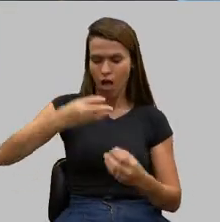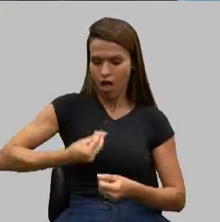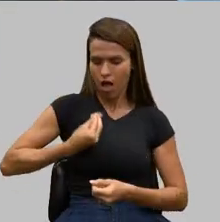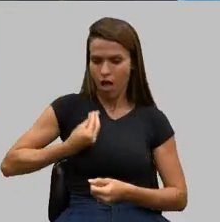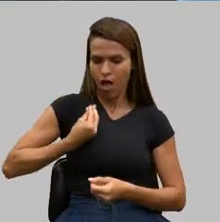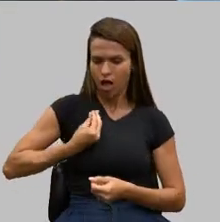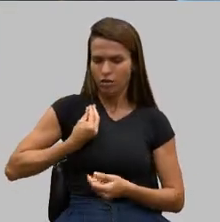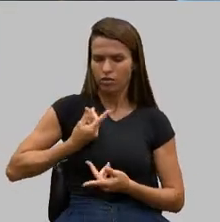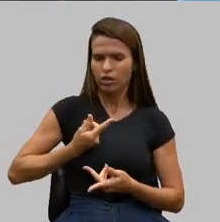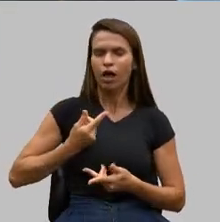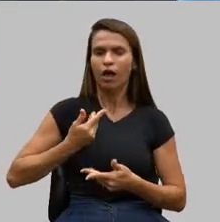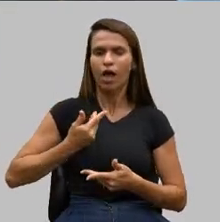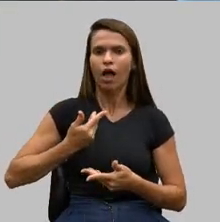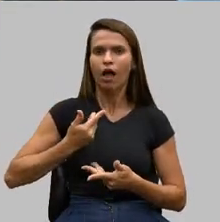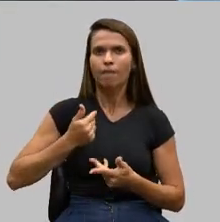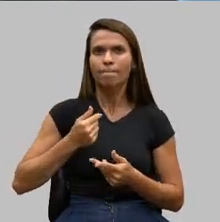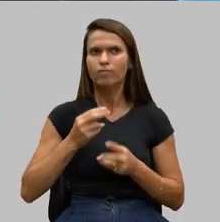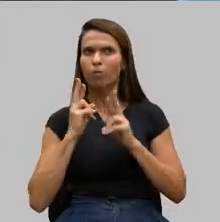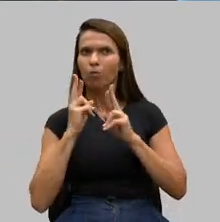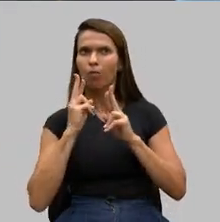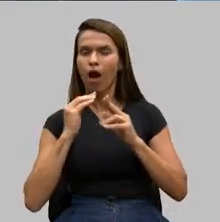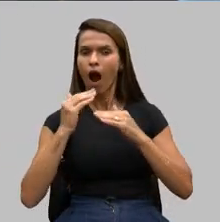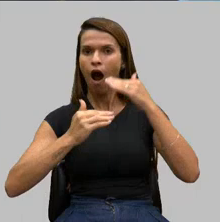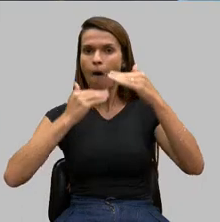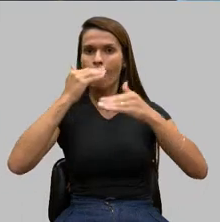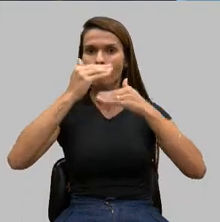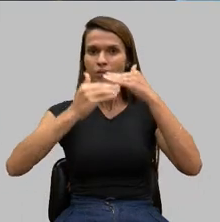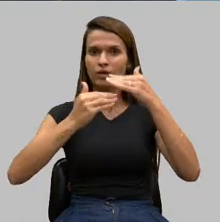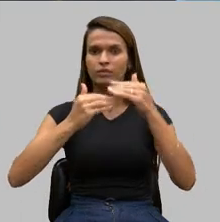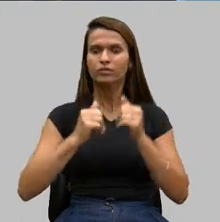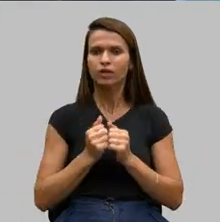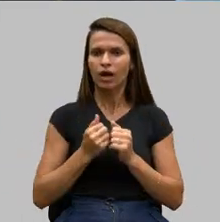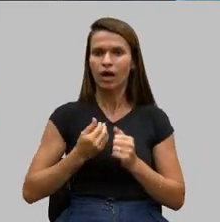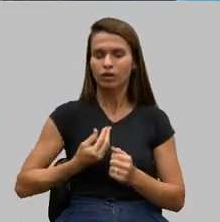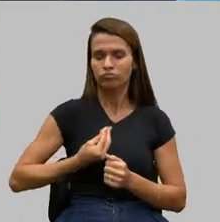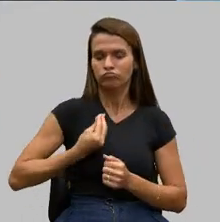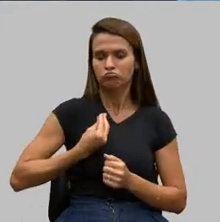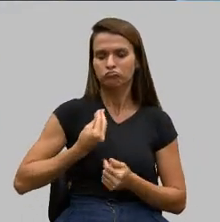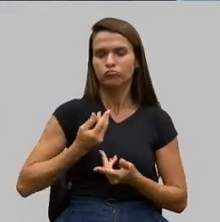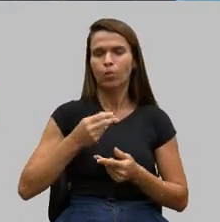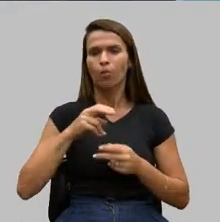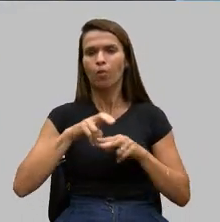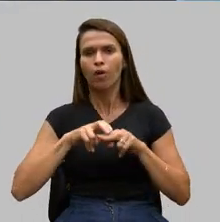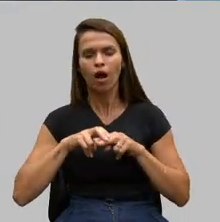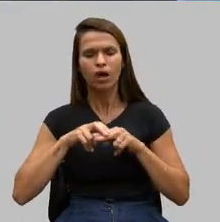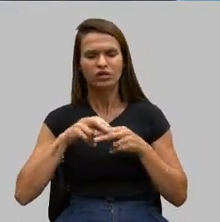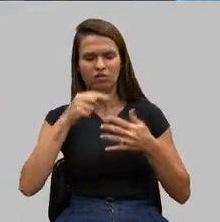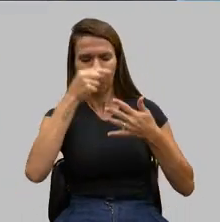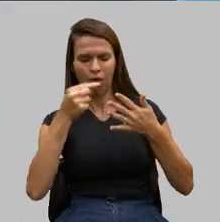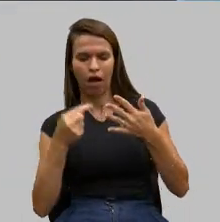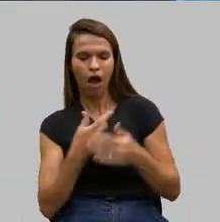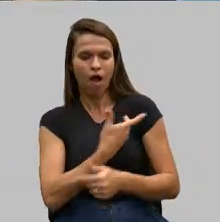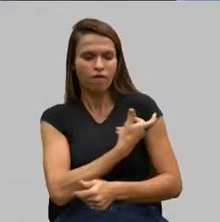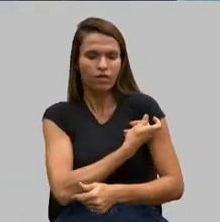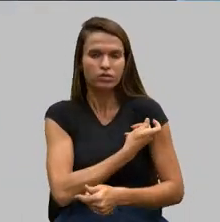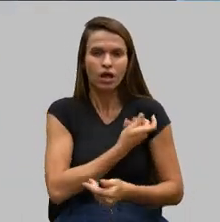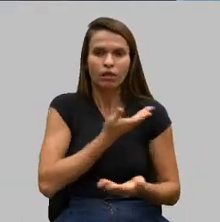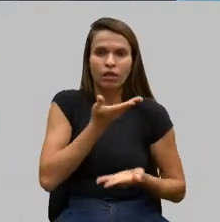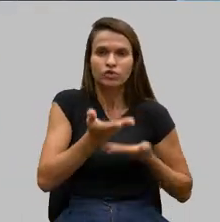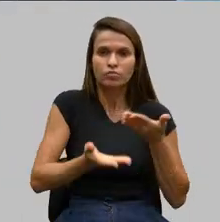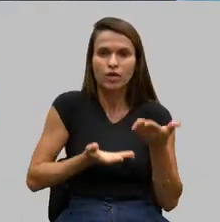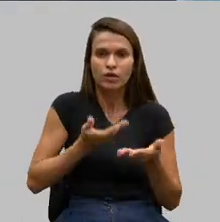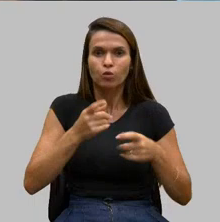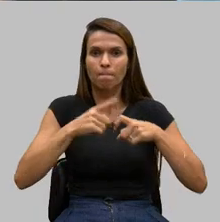aumenta a cada dia a expectativa de vida graças a Deus pelas condições pelas vacinas pelo atendimento médico pelo